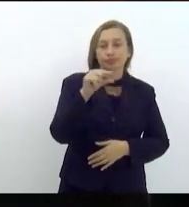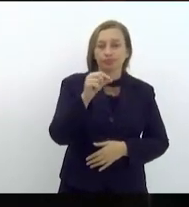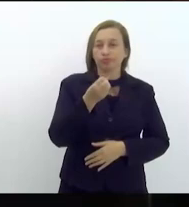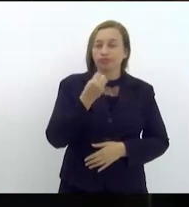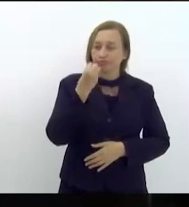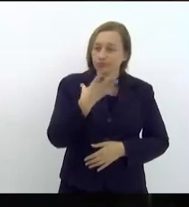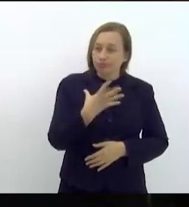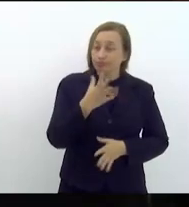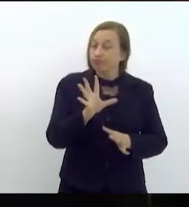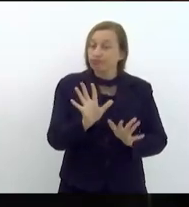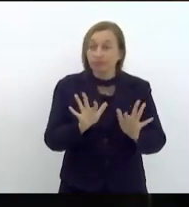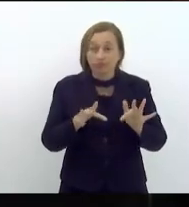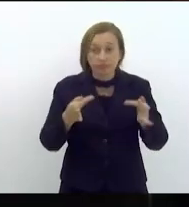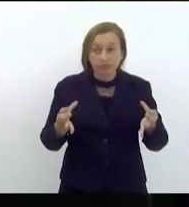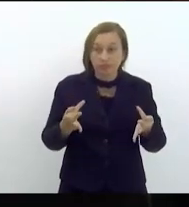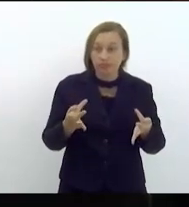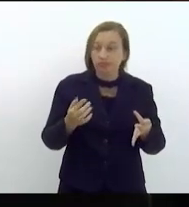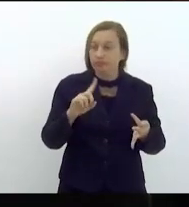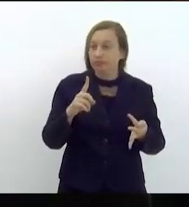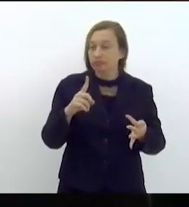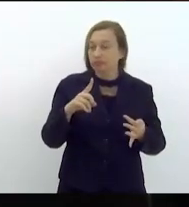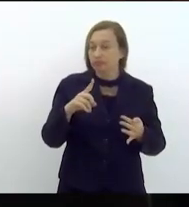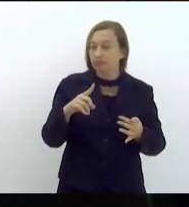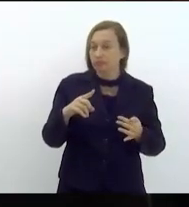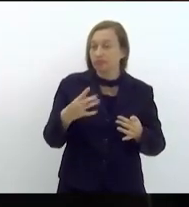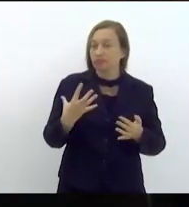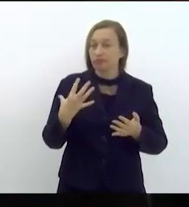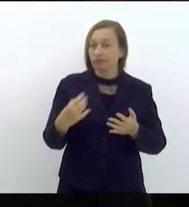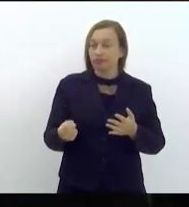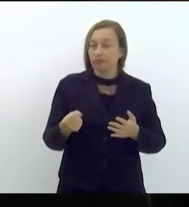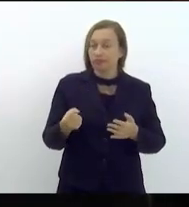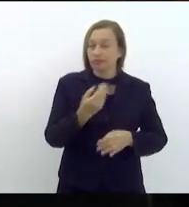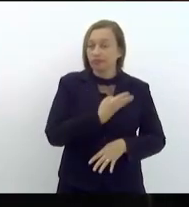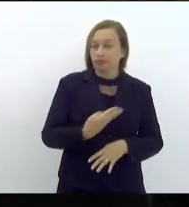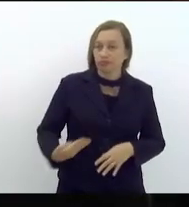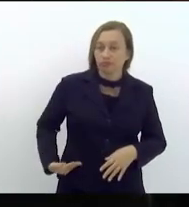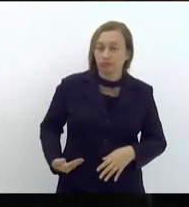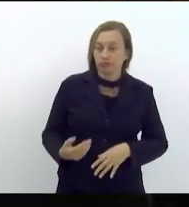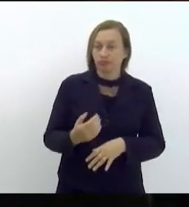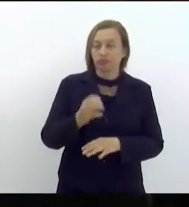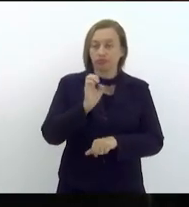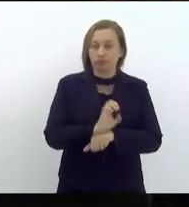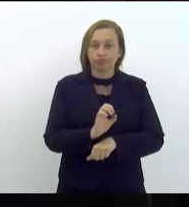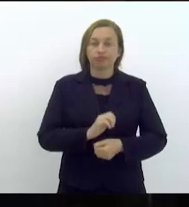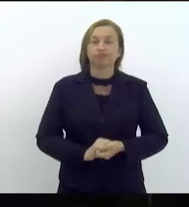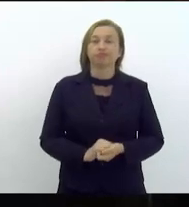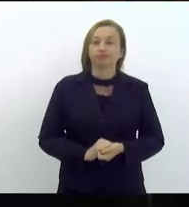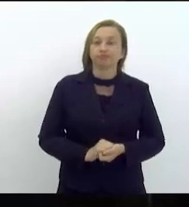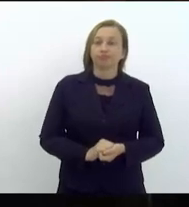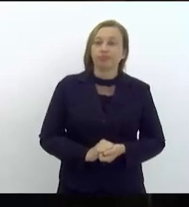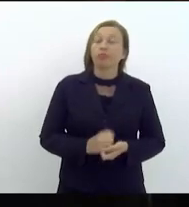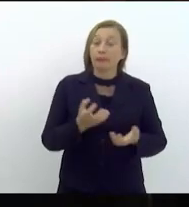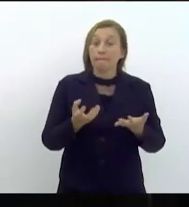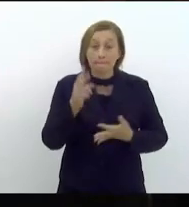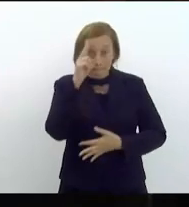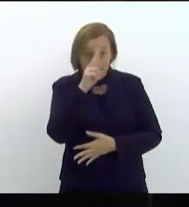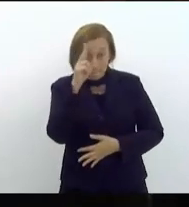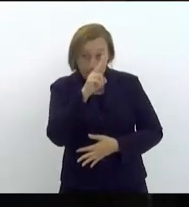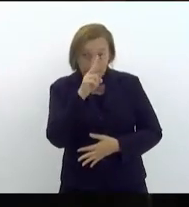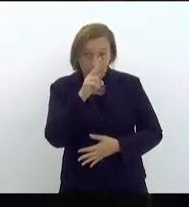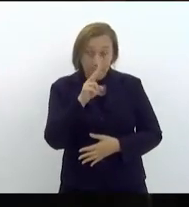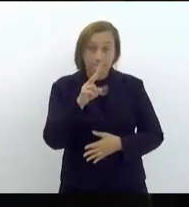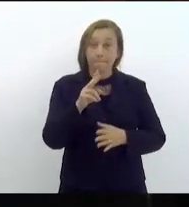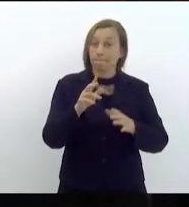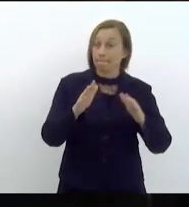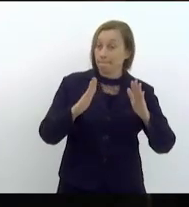que simplesmente não acatou esse recurso feito pelo governador do Estado E aí eu quero lembrar que tramita